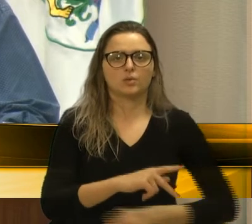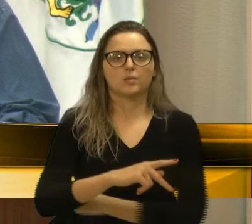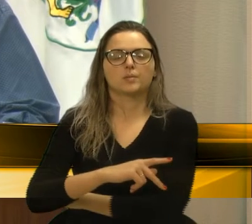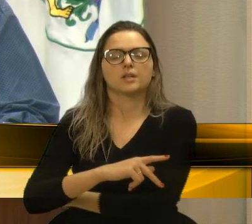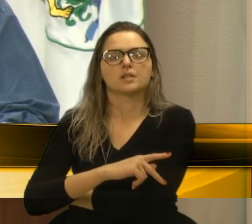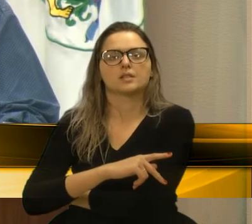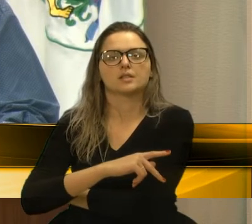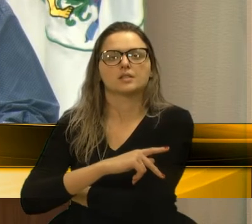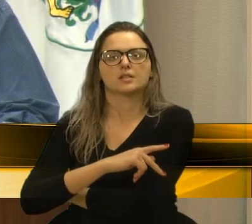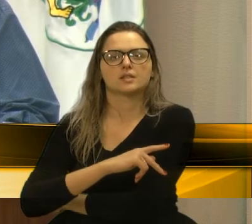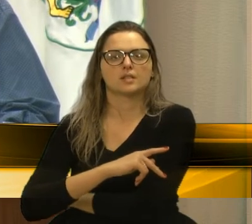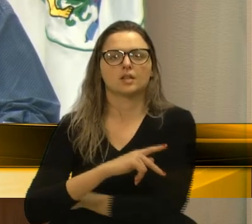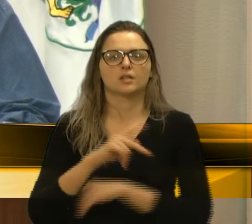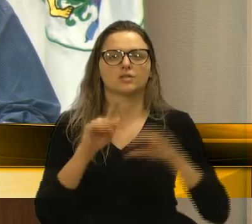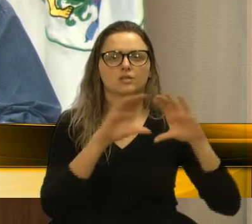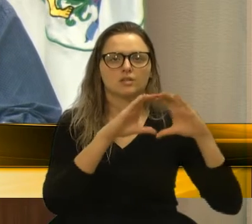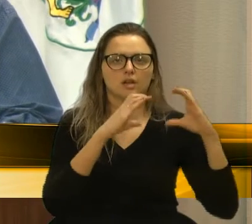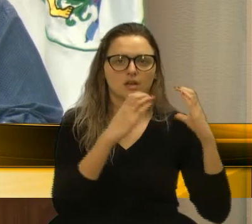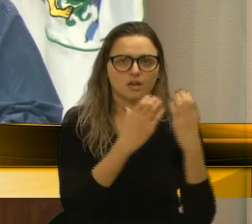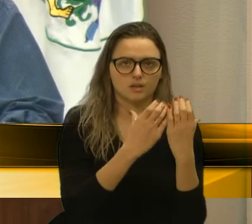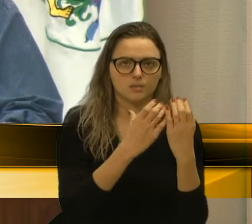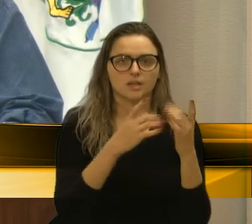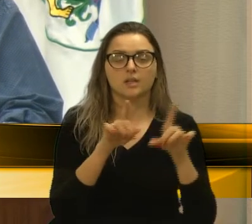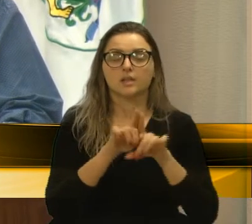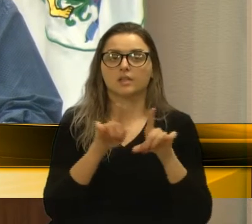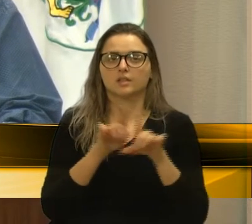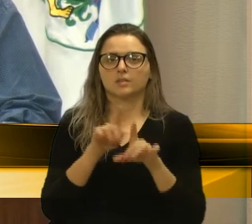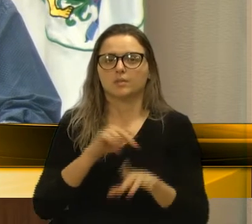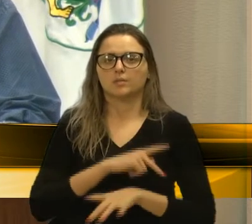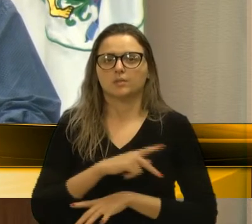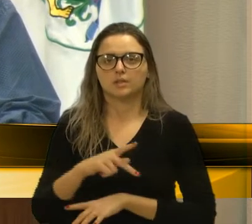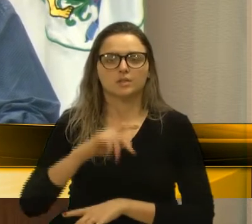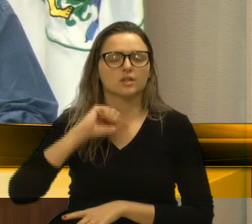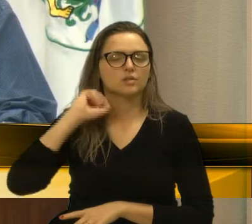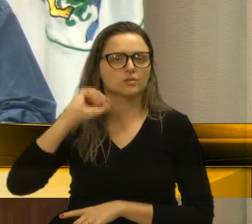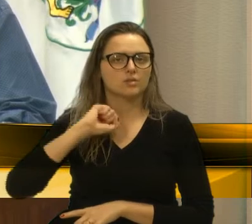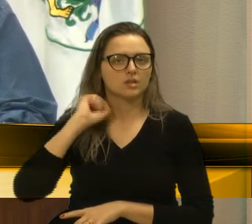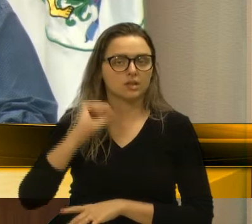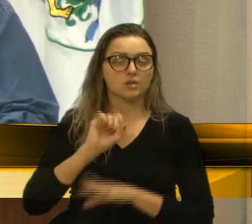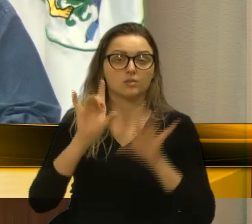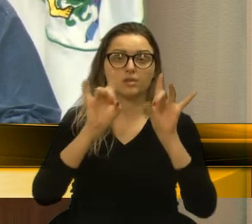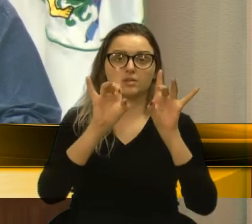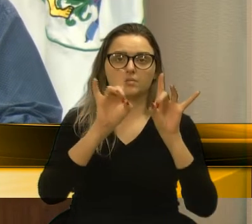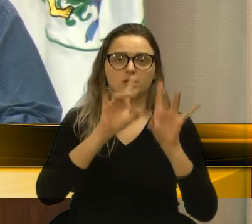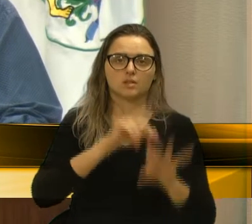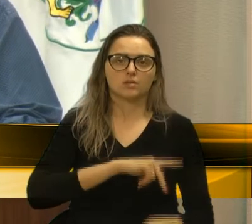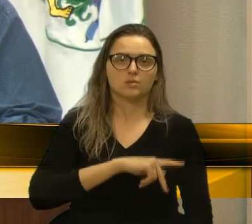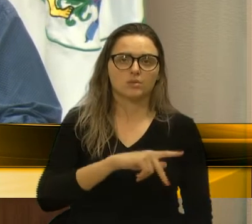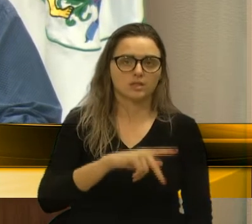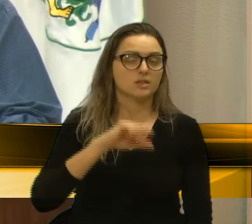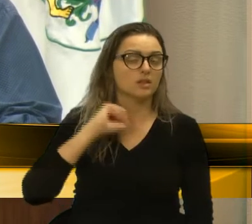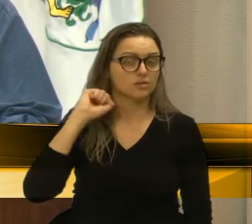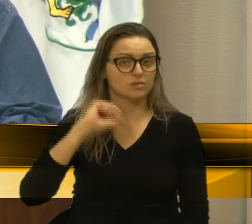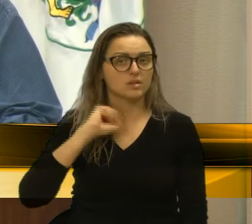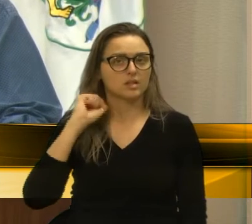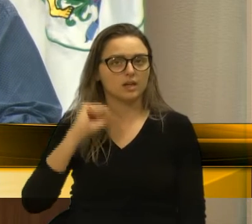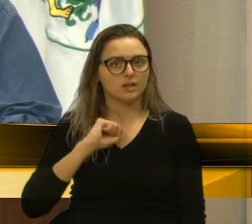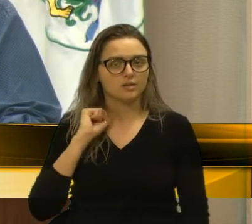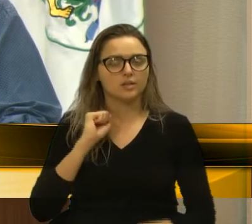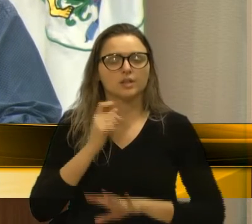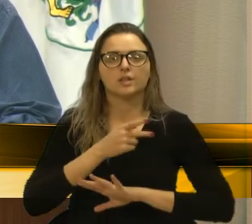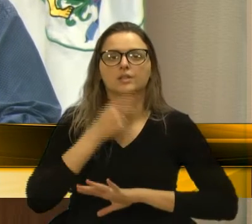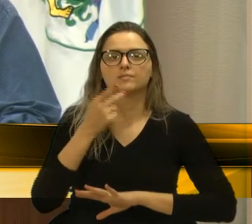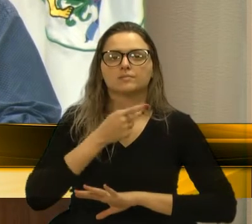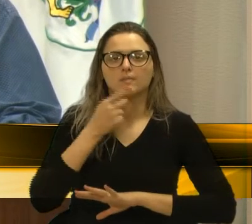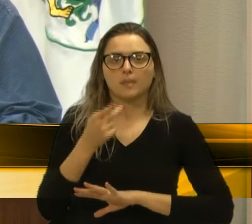Câmara, tá, quanto do presidente do Senado, e especialmente a do presidente do Senado, colocando de